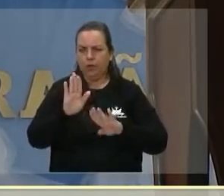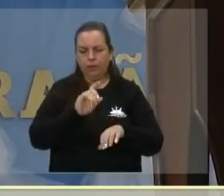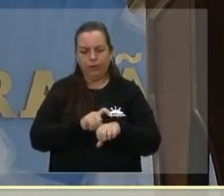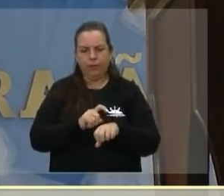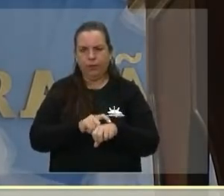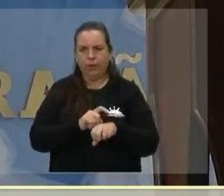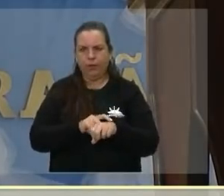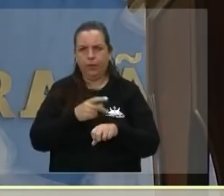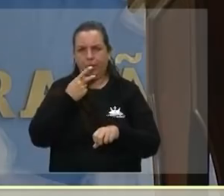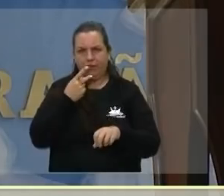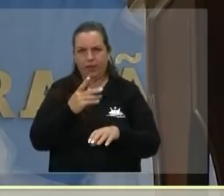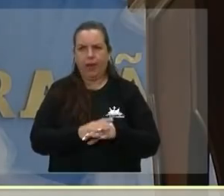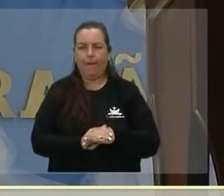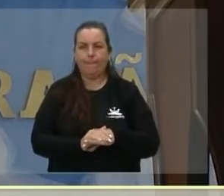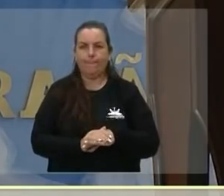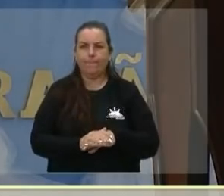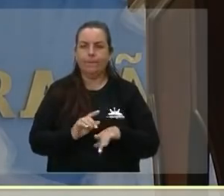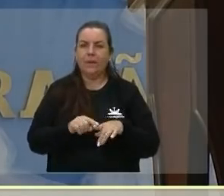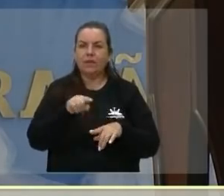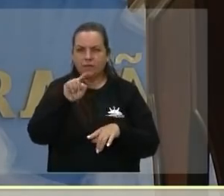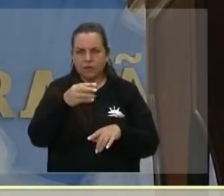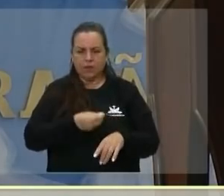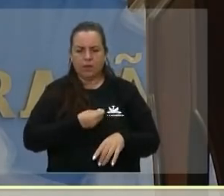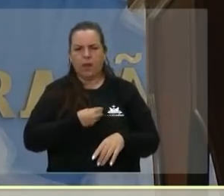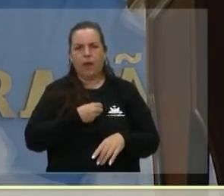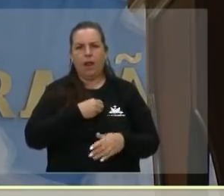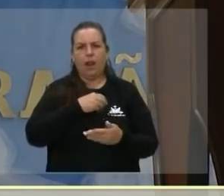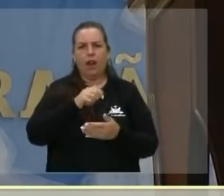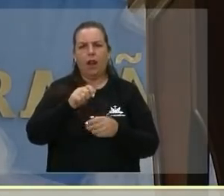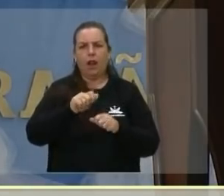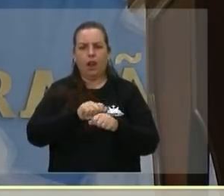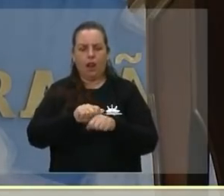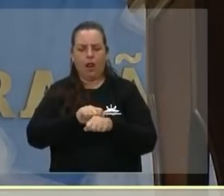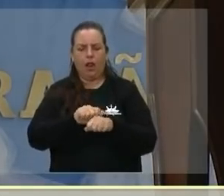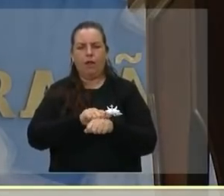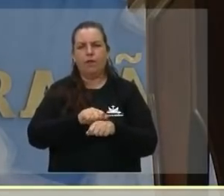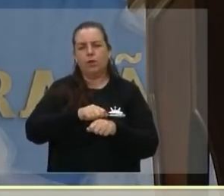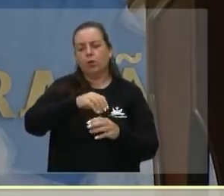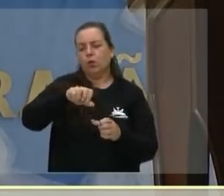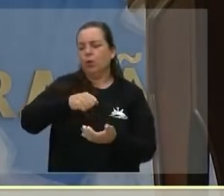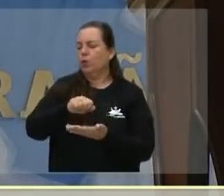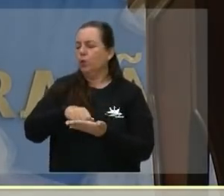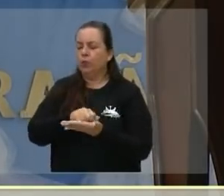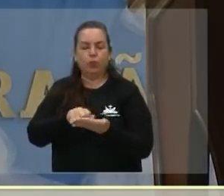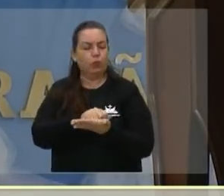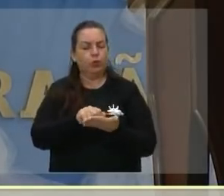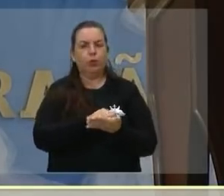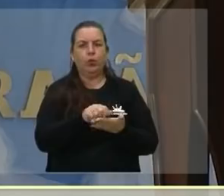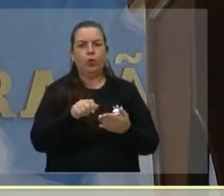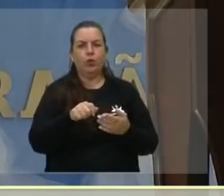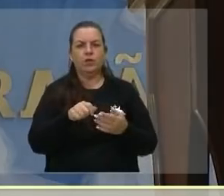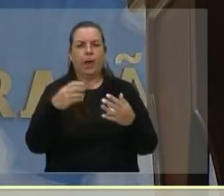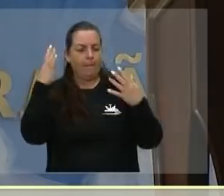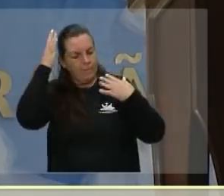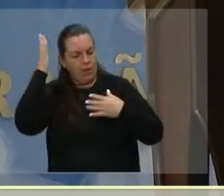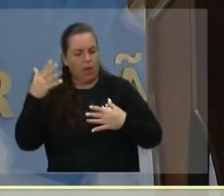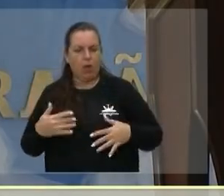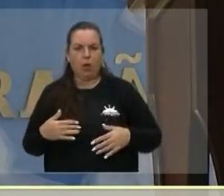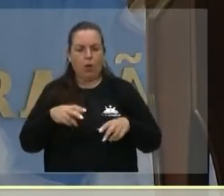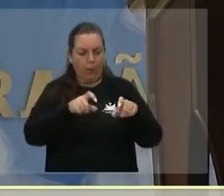mas onde você estiver lavando a louça o resumo do banho o capim